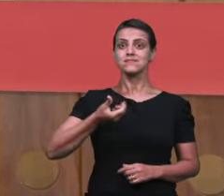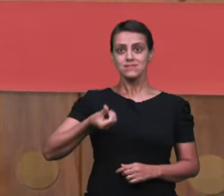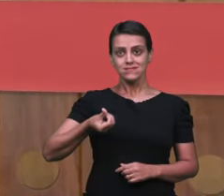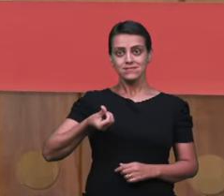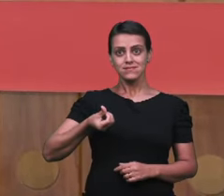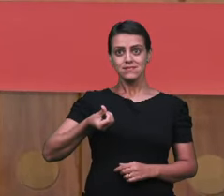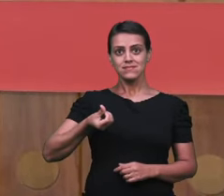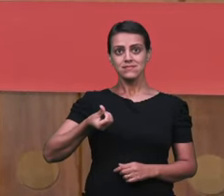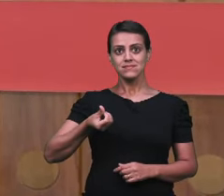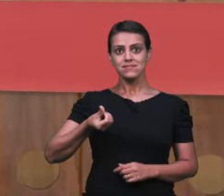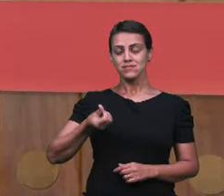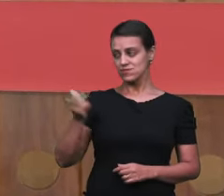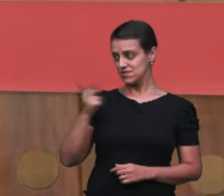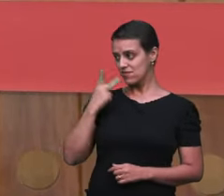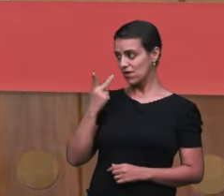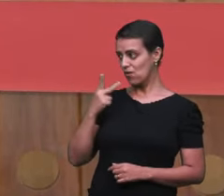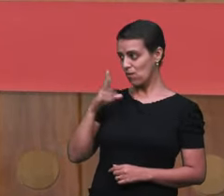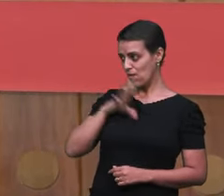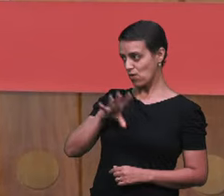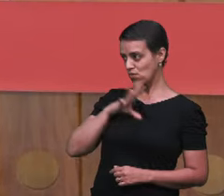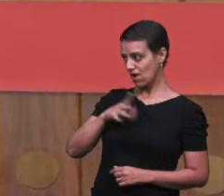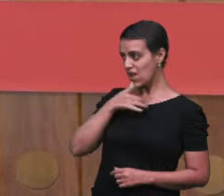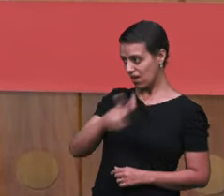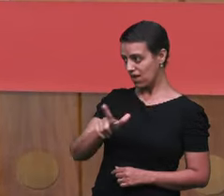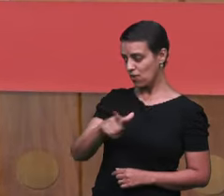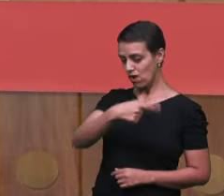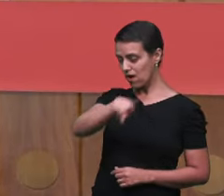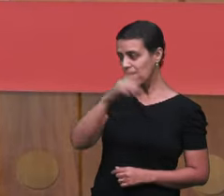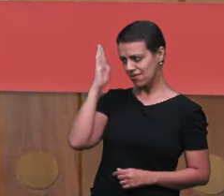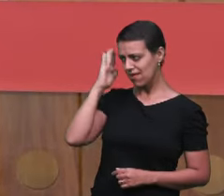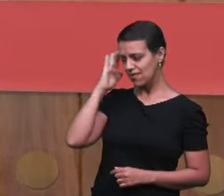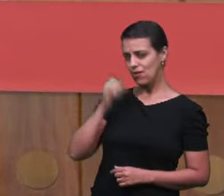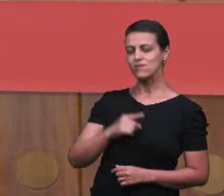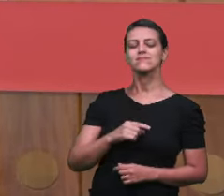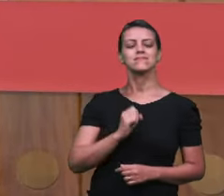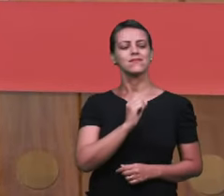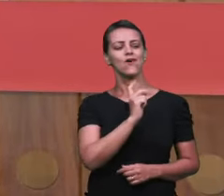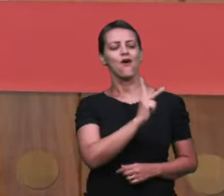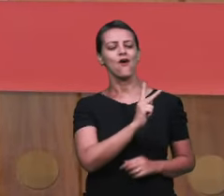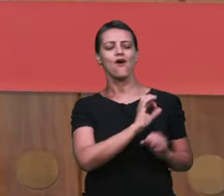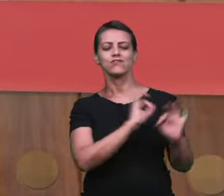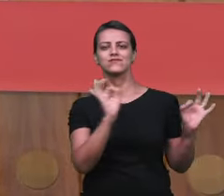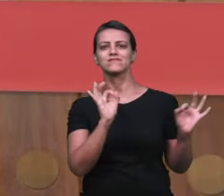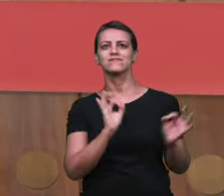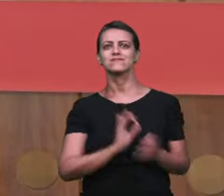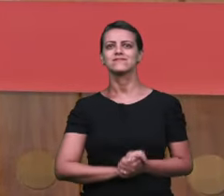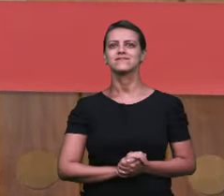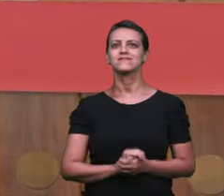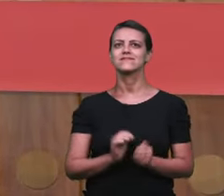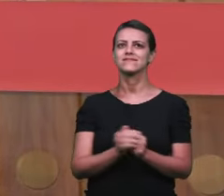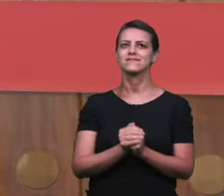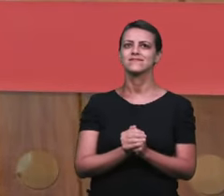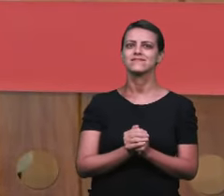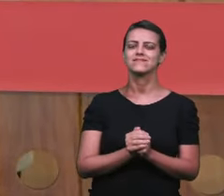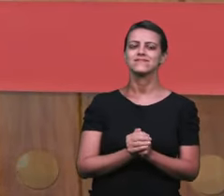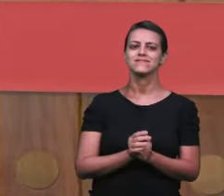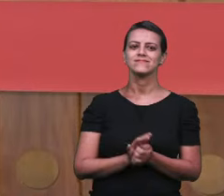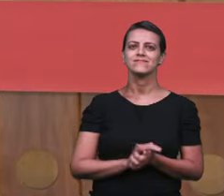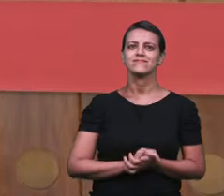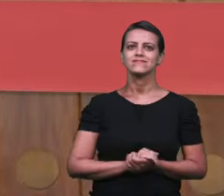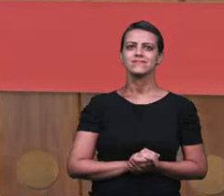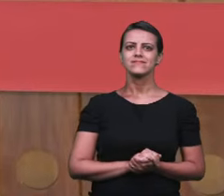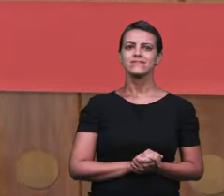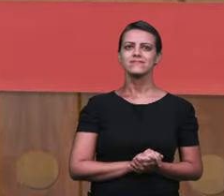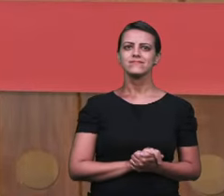Você falou em português, né? Foi em português. Todo mundo entendeu. É. Está ótimo. 126, amém. Então, nós